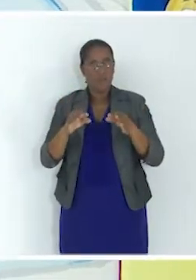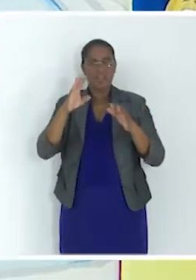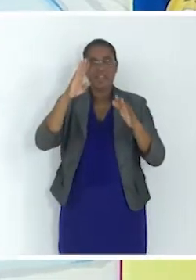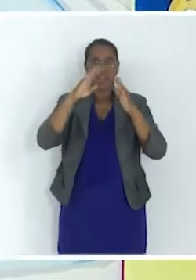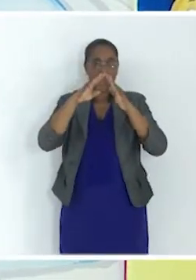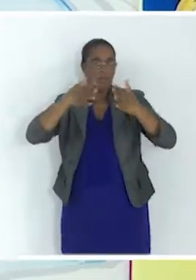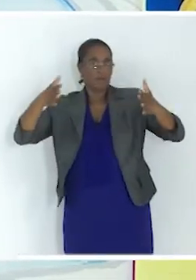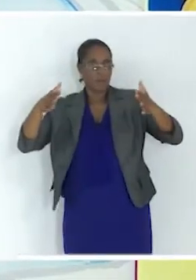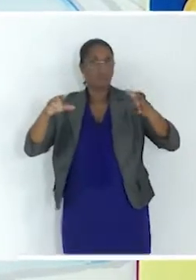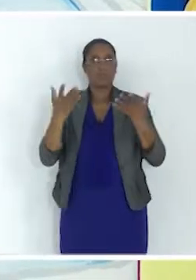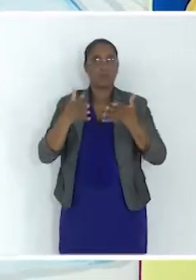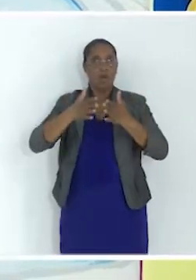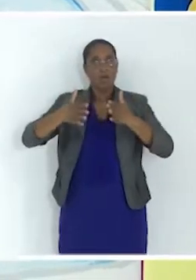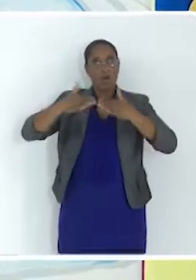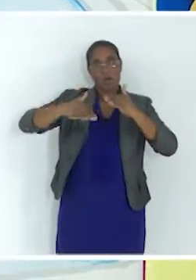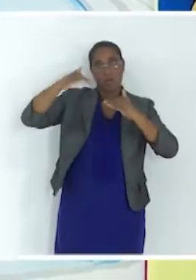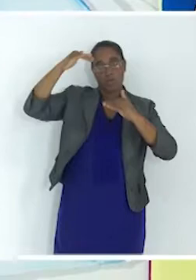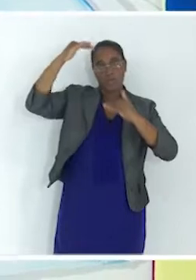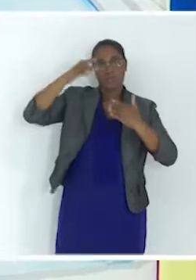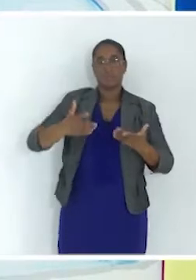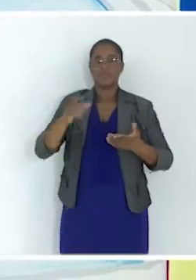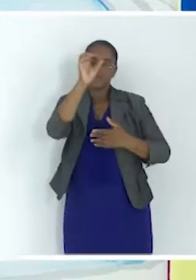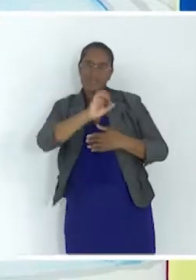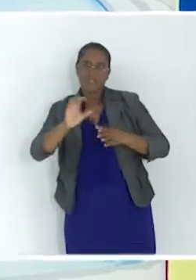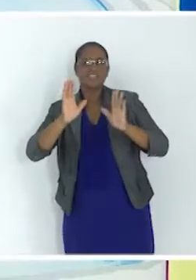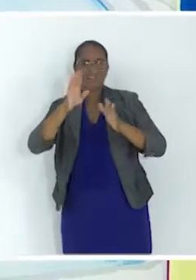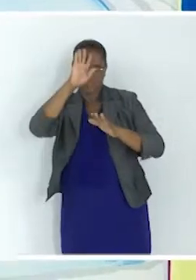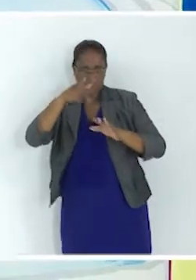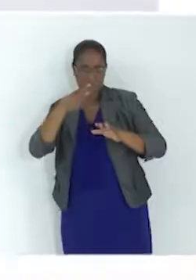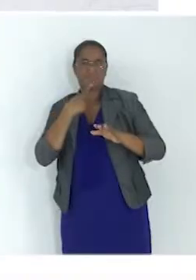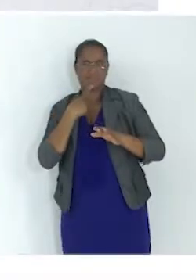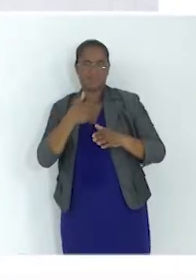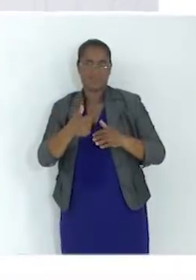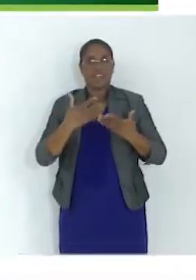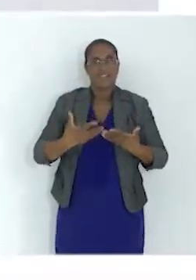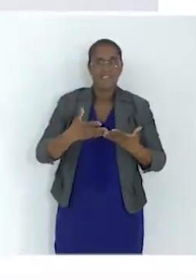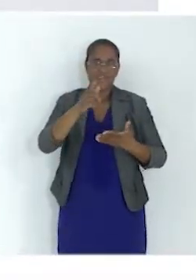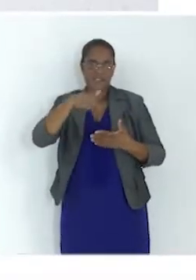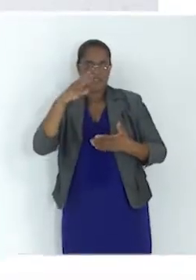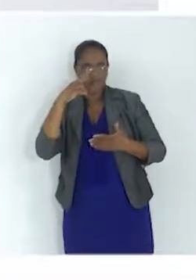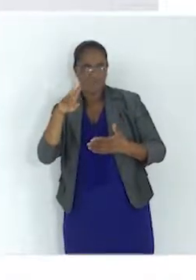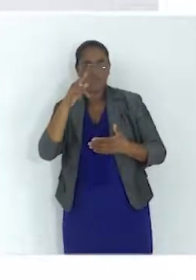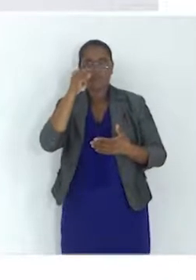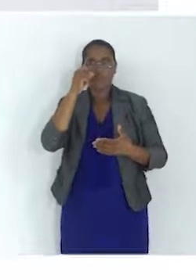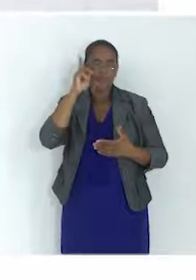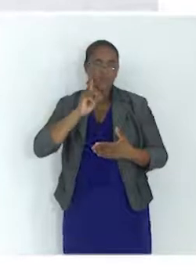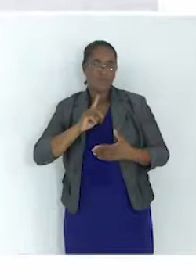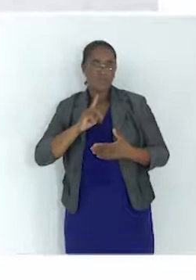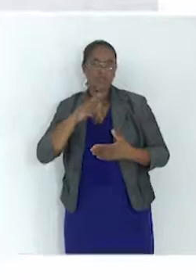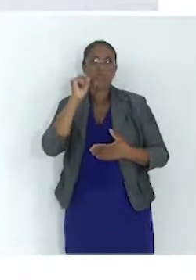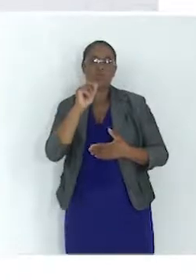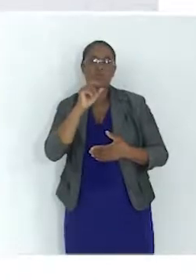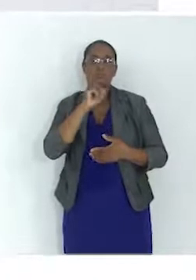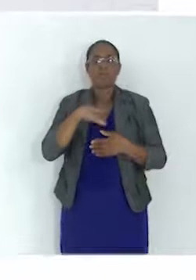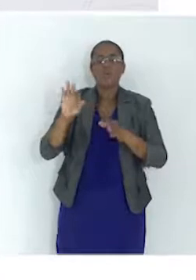já sabiam. Muito bem. Então agora vamos ver. O feminino dos nomes pode formar-se de diferentes maneiras. Há